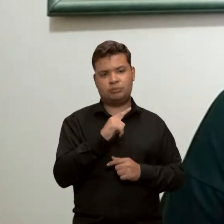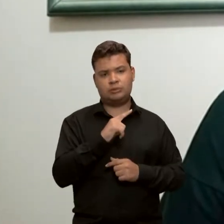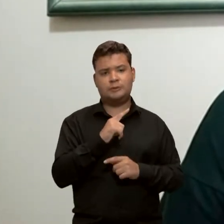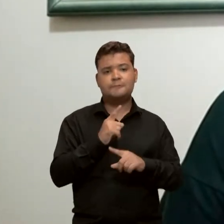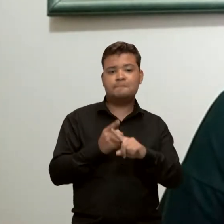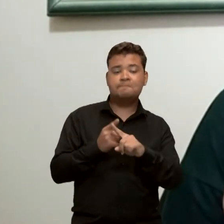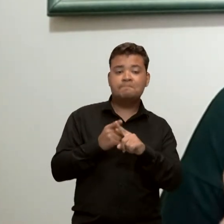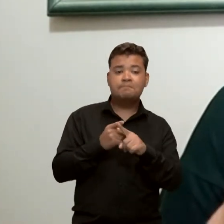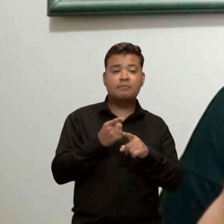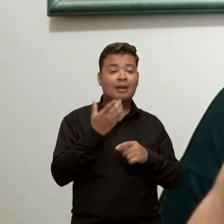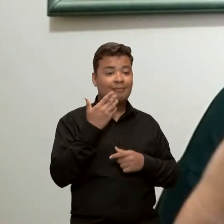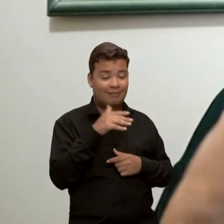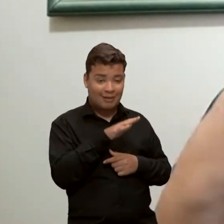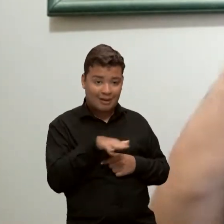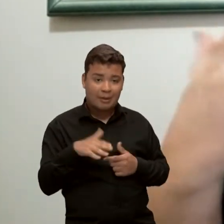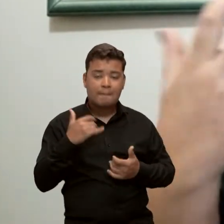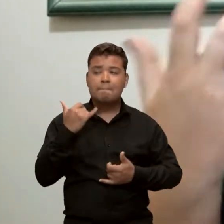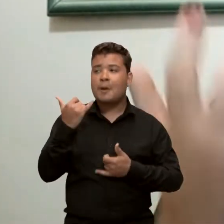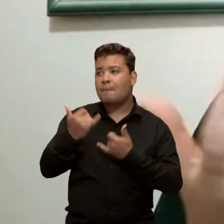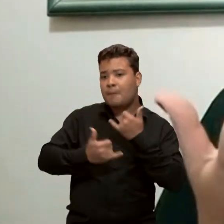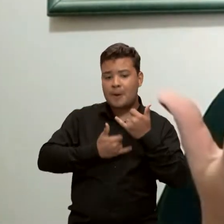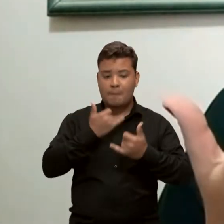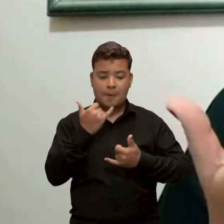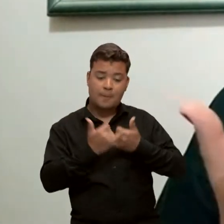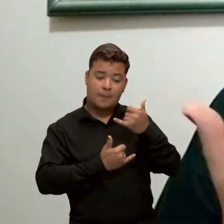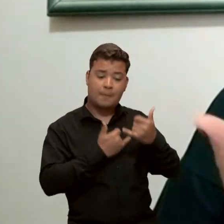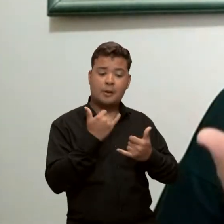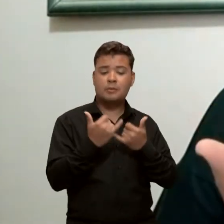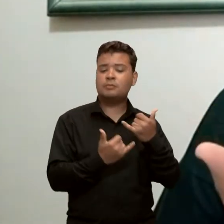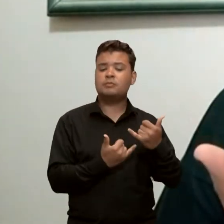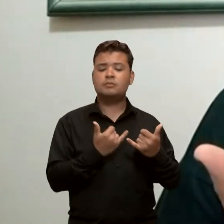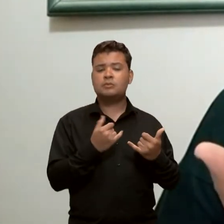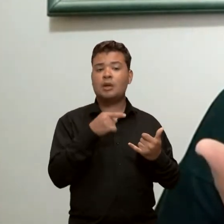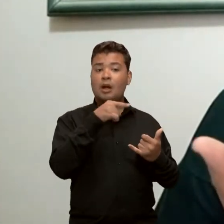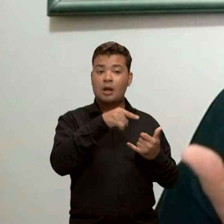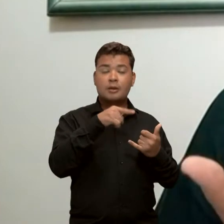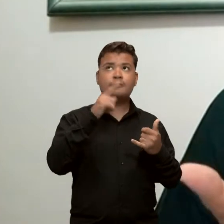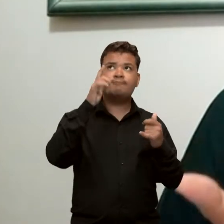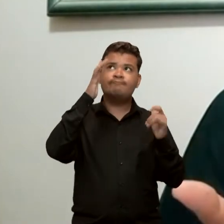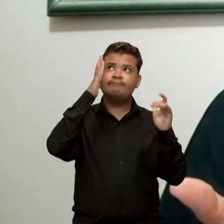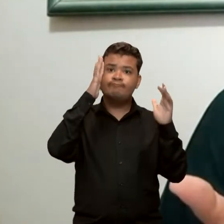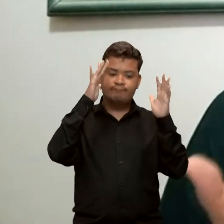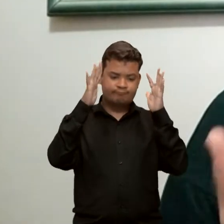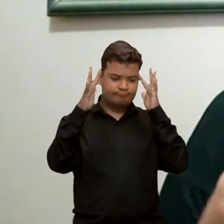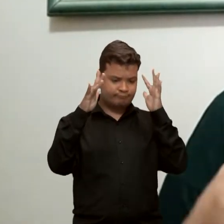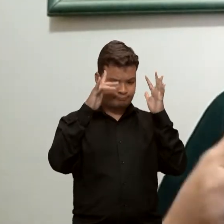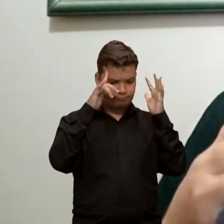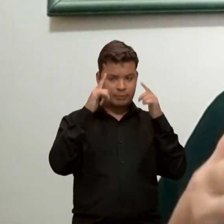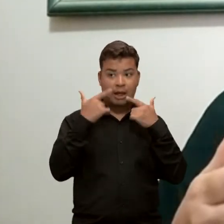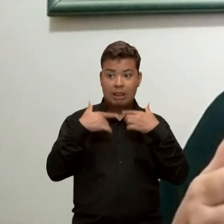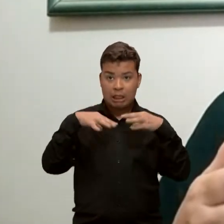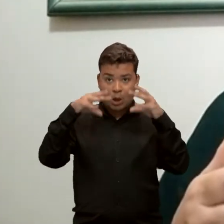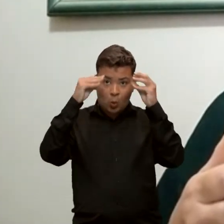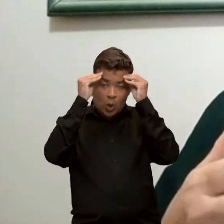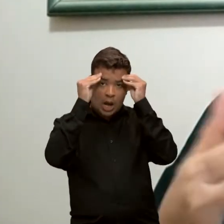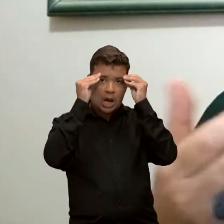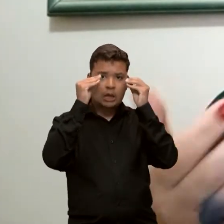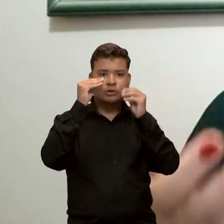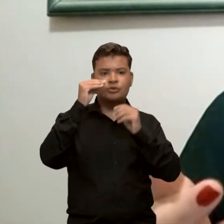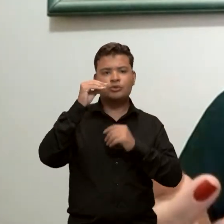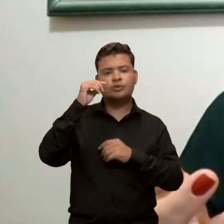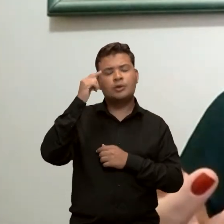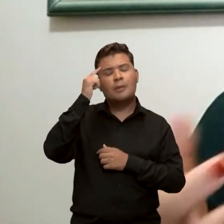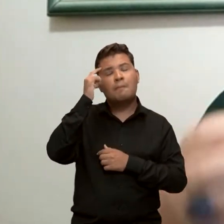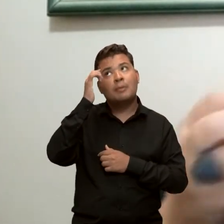criança brinca, ela exerce o pensamento, a linguagem, a imaginação,